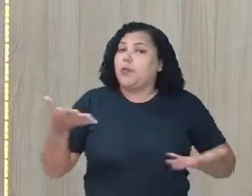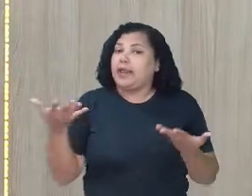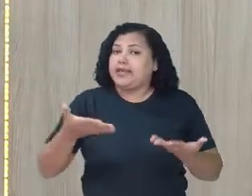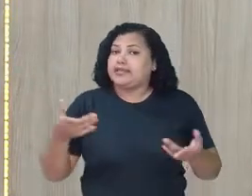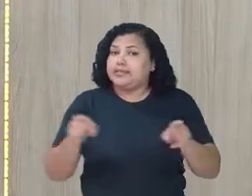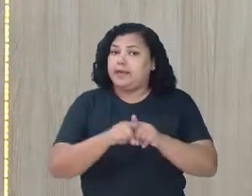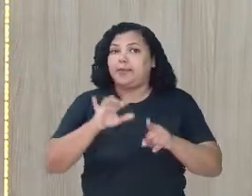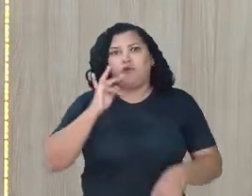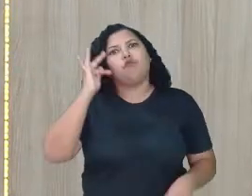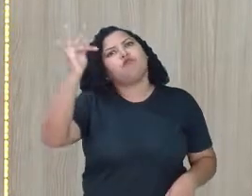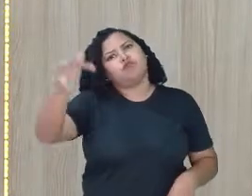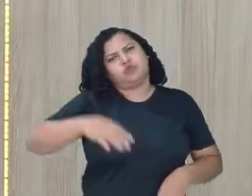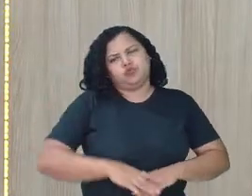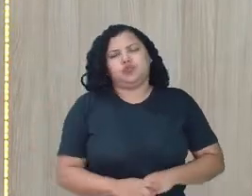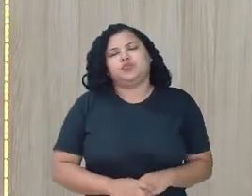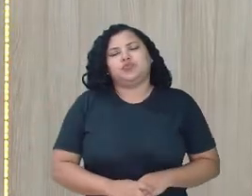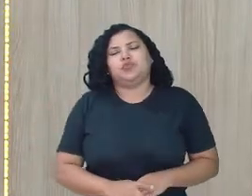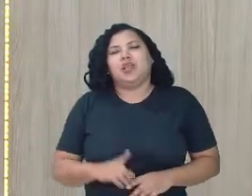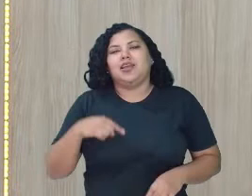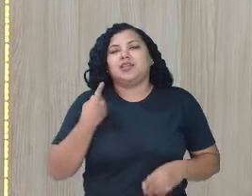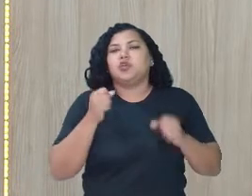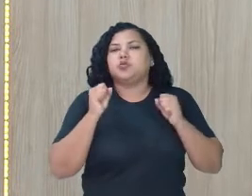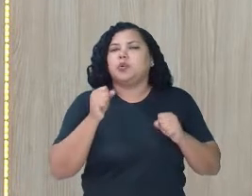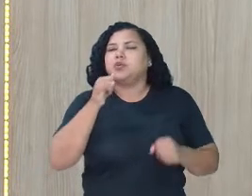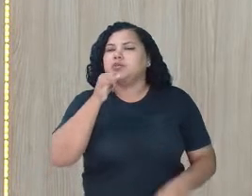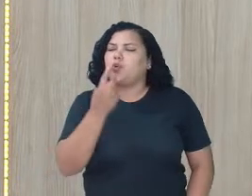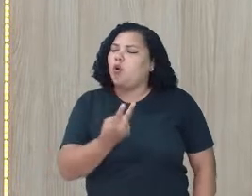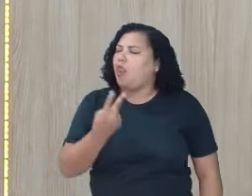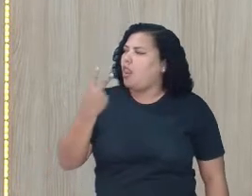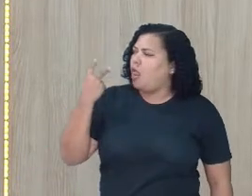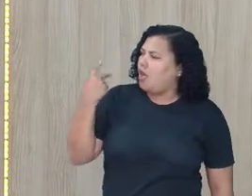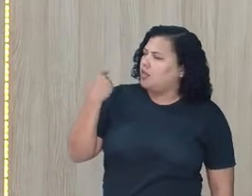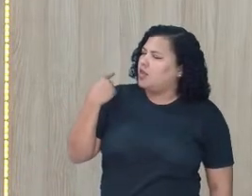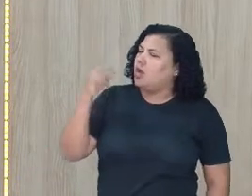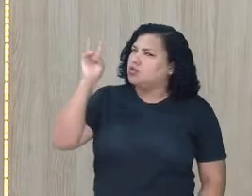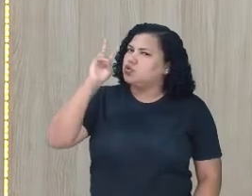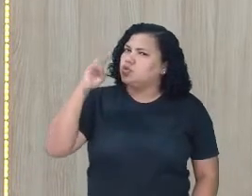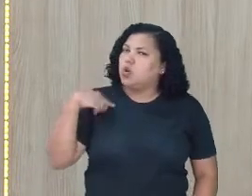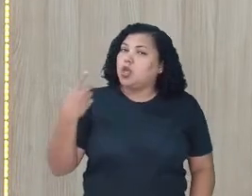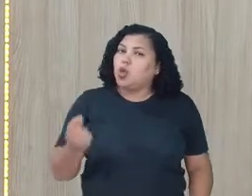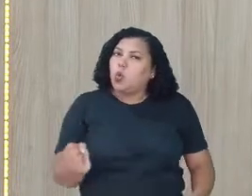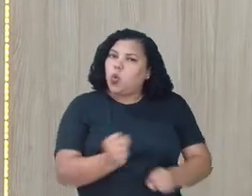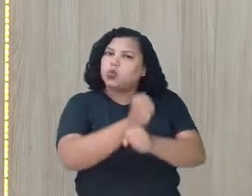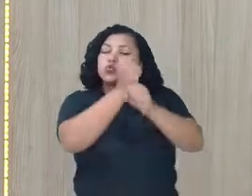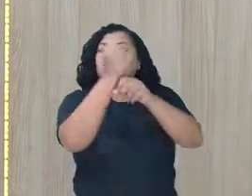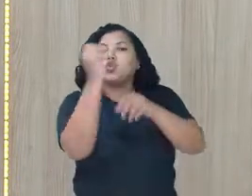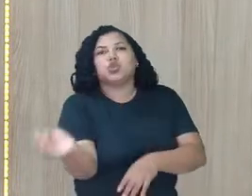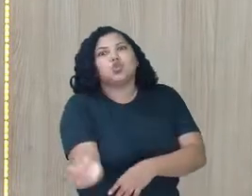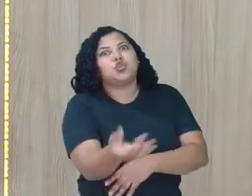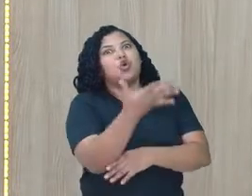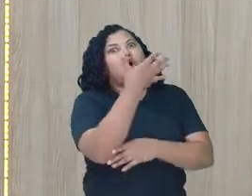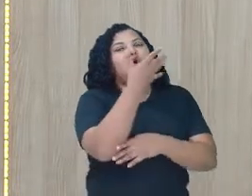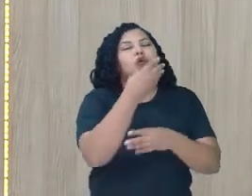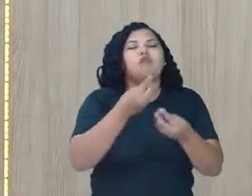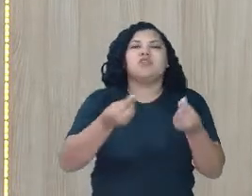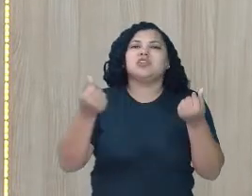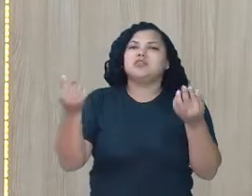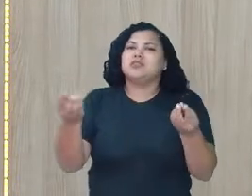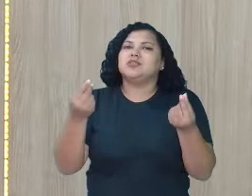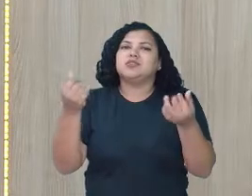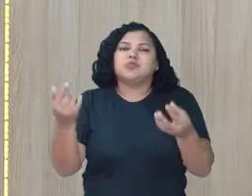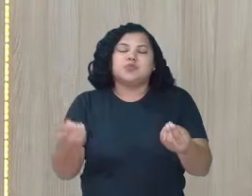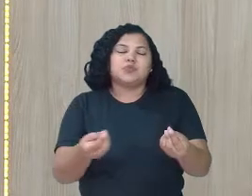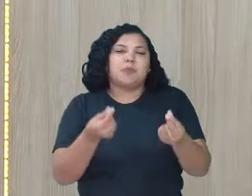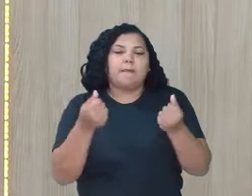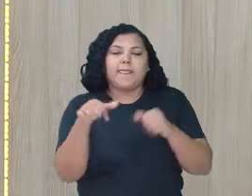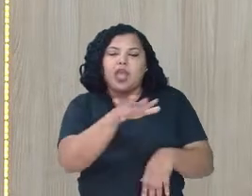o futuro. E a gente possa, a partir daqueles elementos também, construir, novas, ampliar, né, o nosso